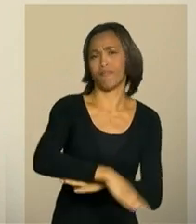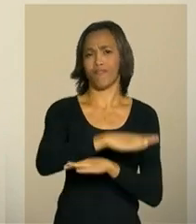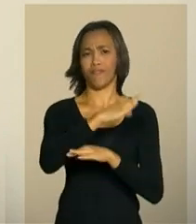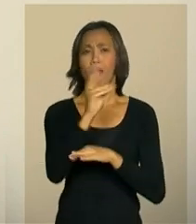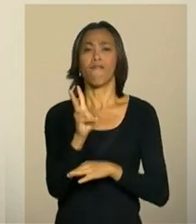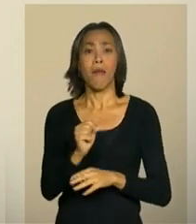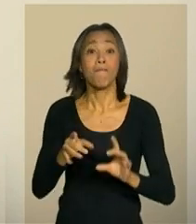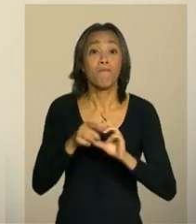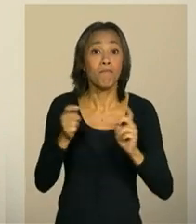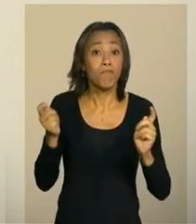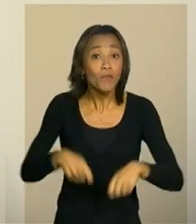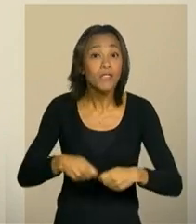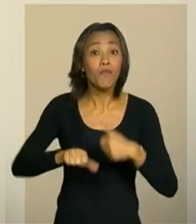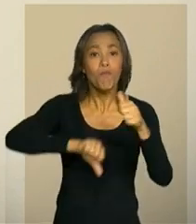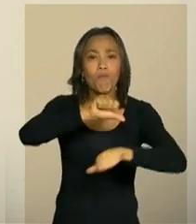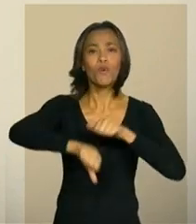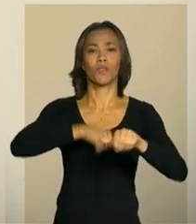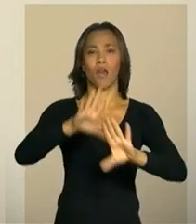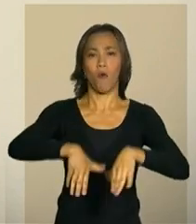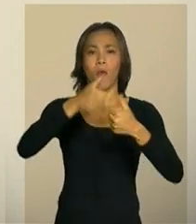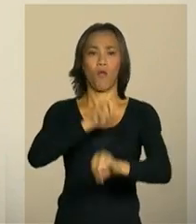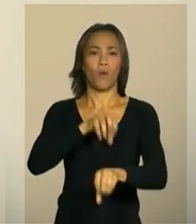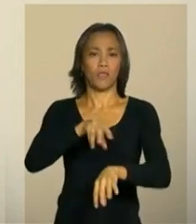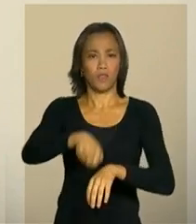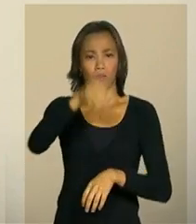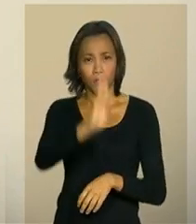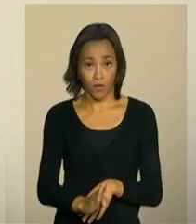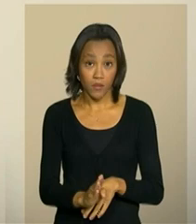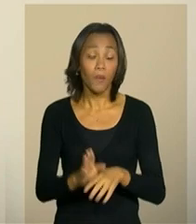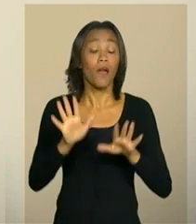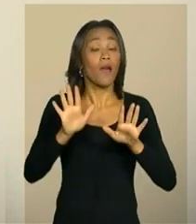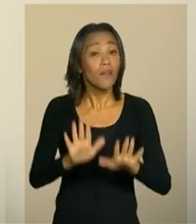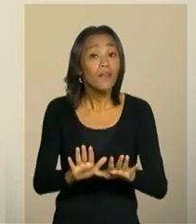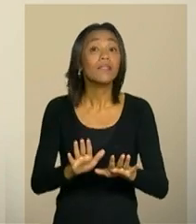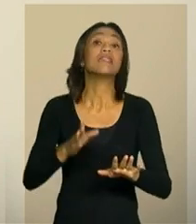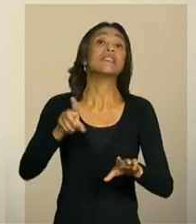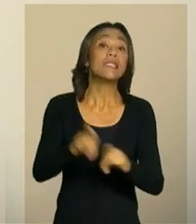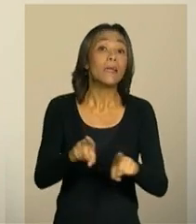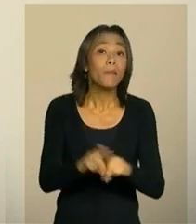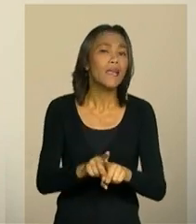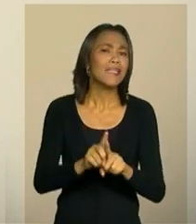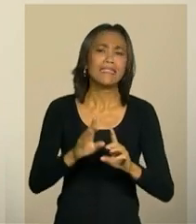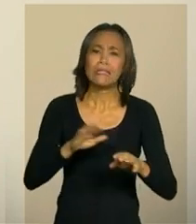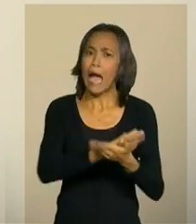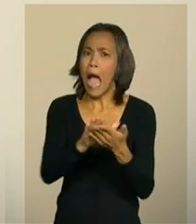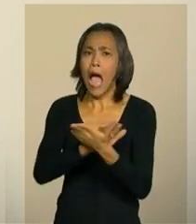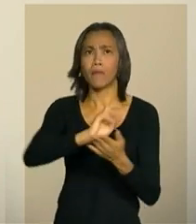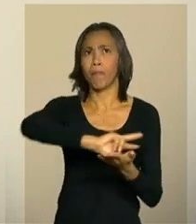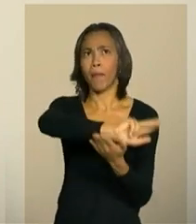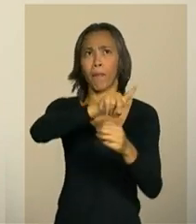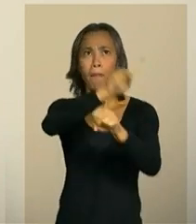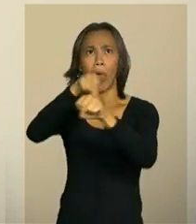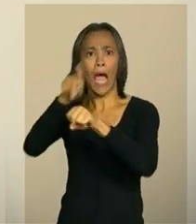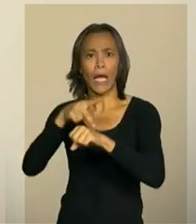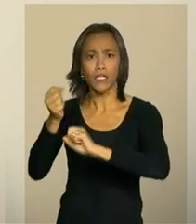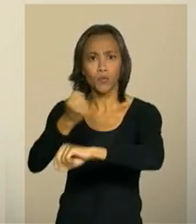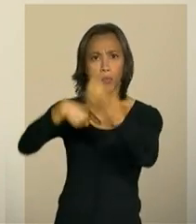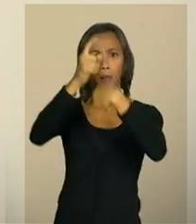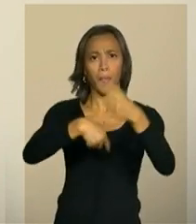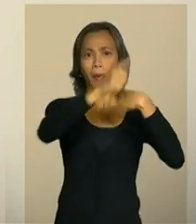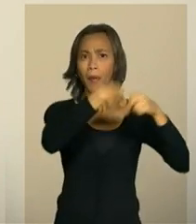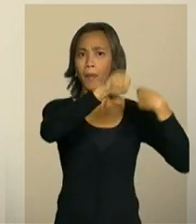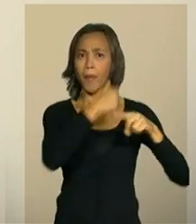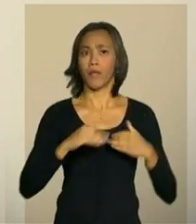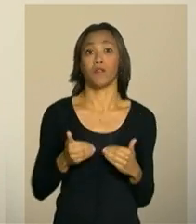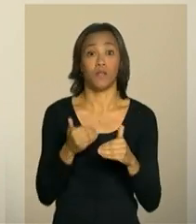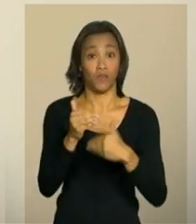mudar de fato a qualidade da educação no Brasil aliás nenhuma nação se tornou Próspera e